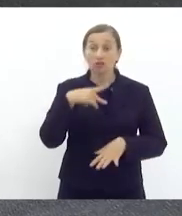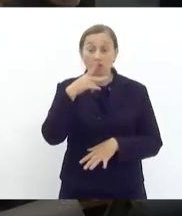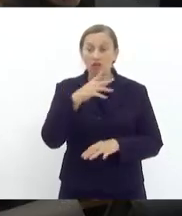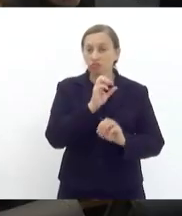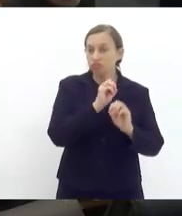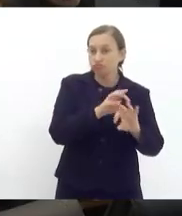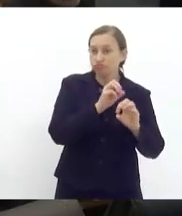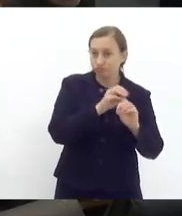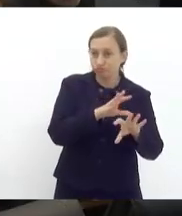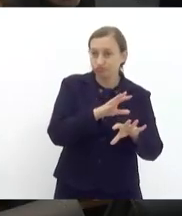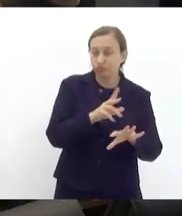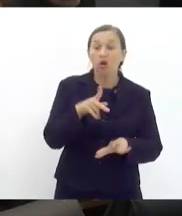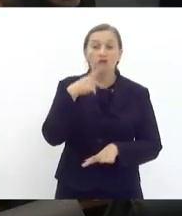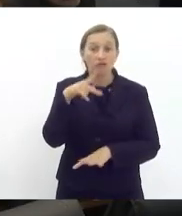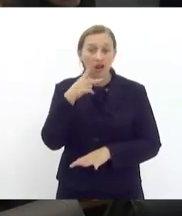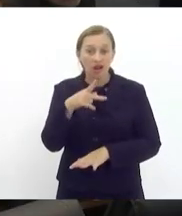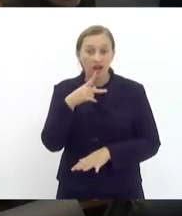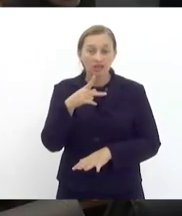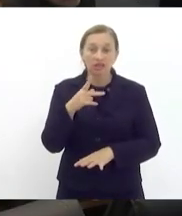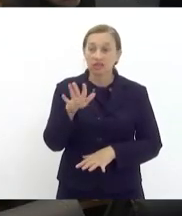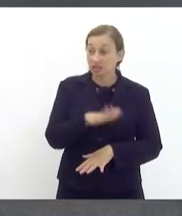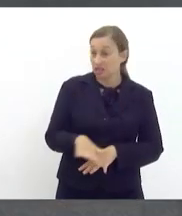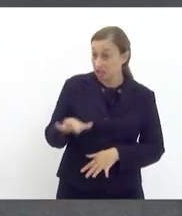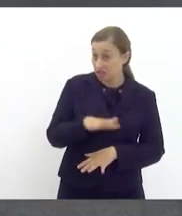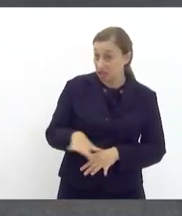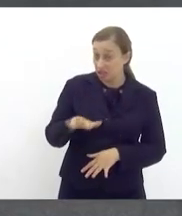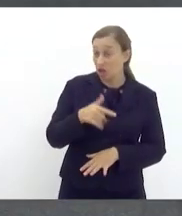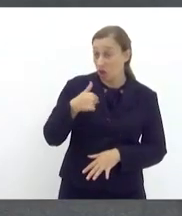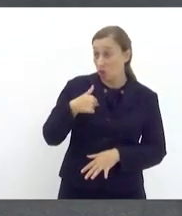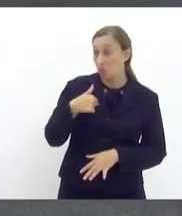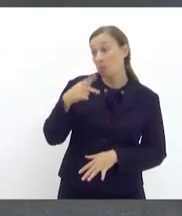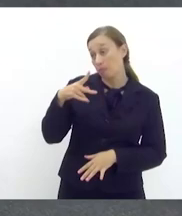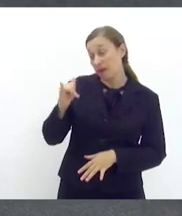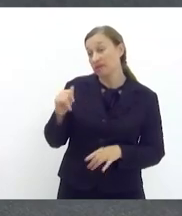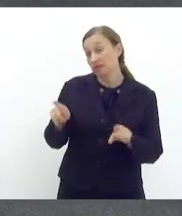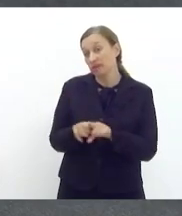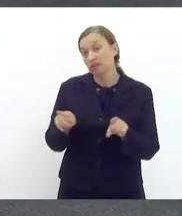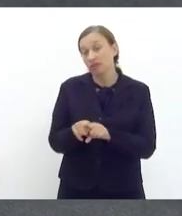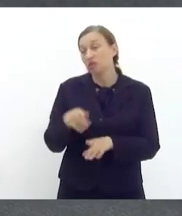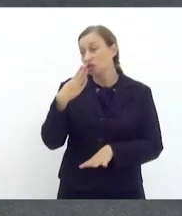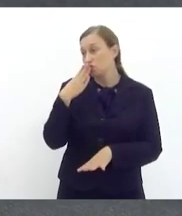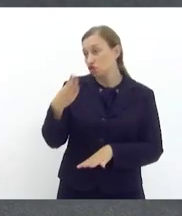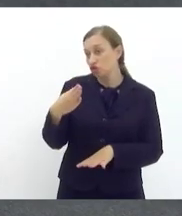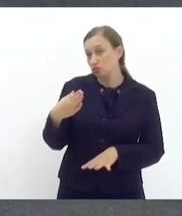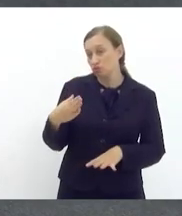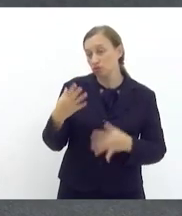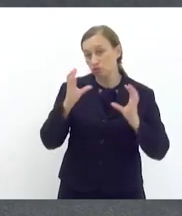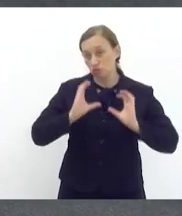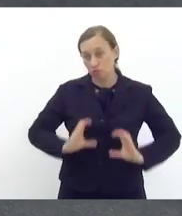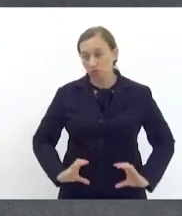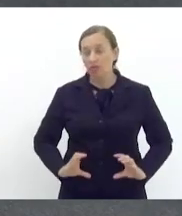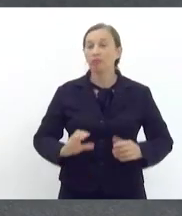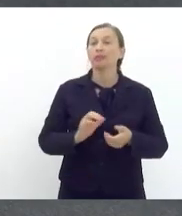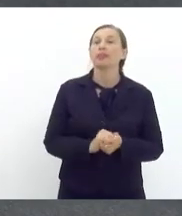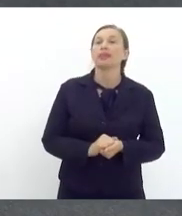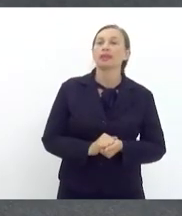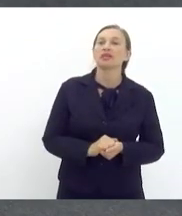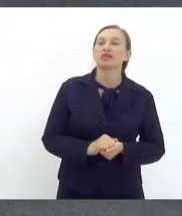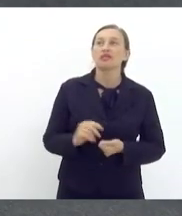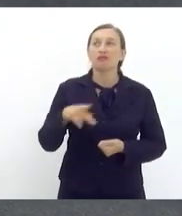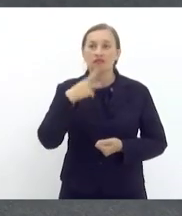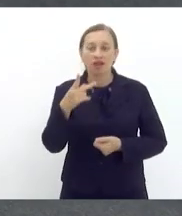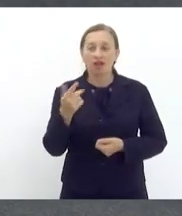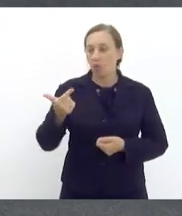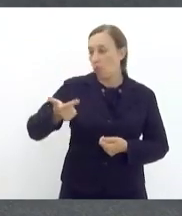educação quando nós formos falar de crianças porque eu também sou pai a gente tem esse tipo de decoro e ao invés de falar